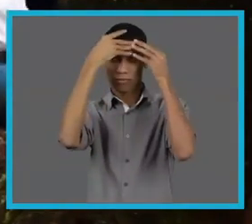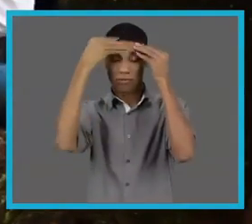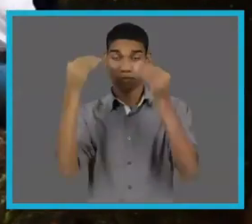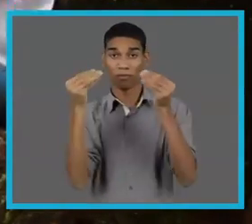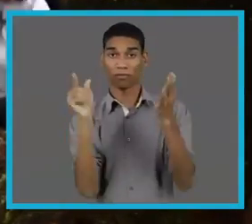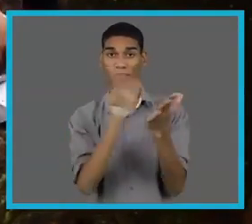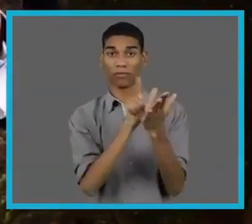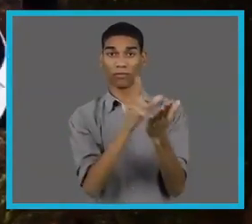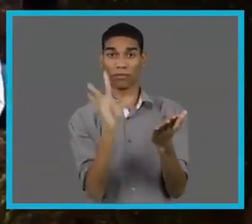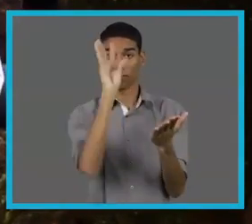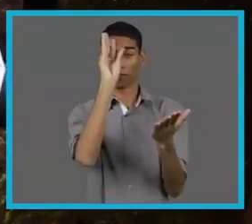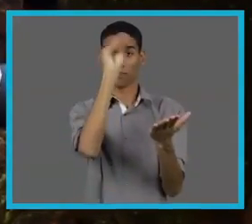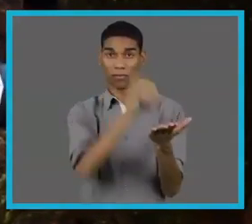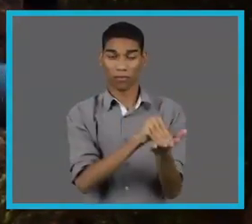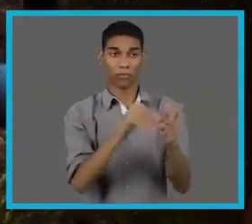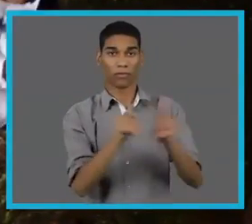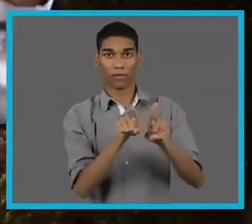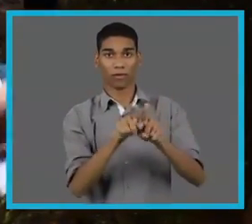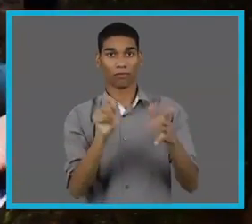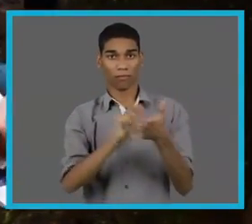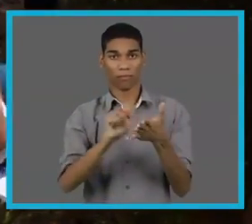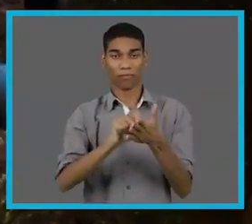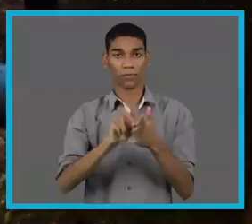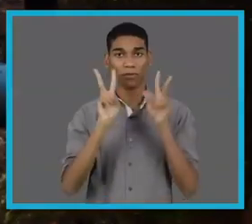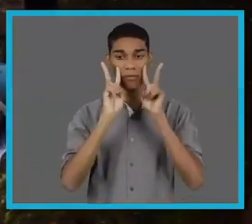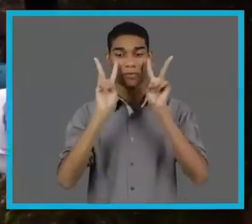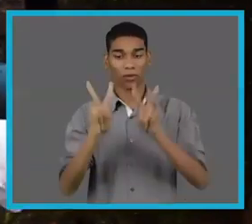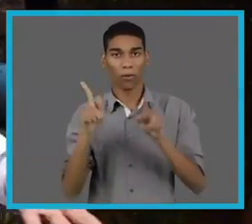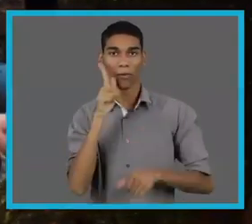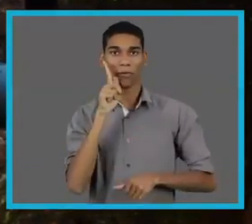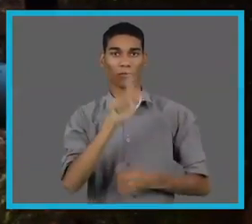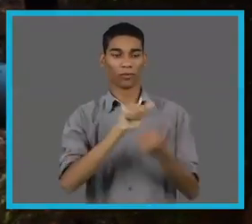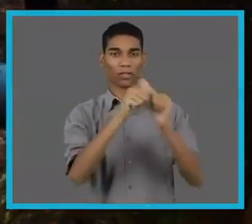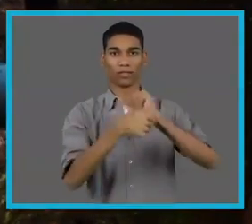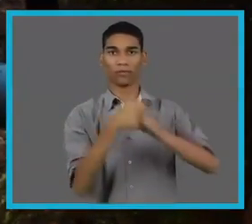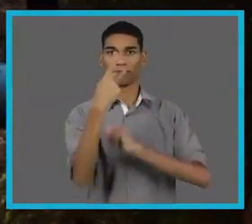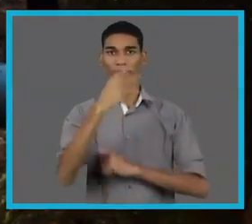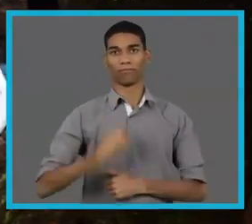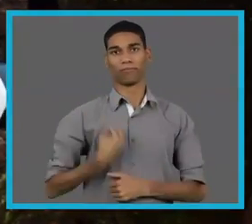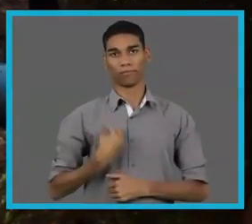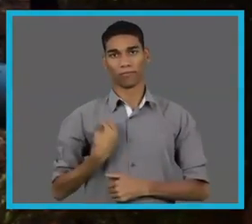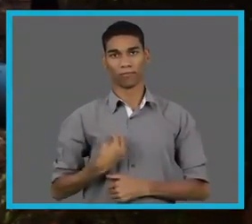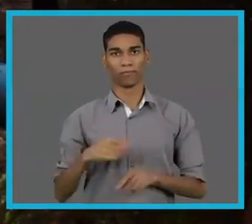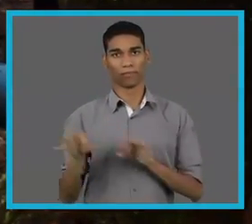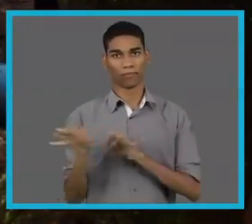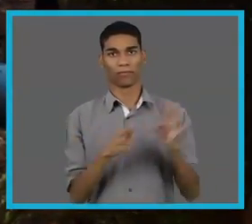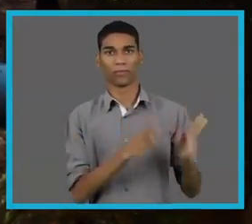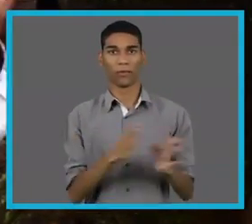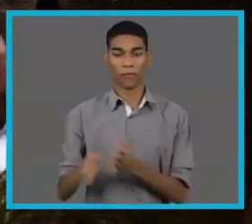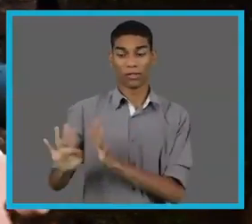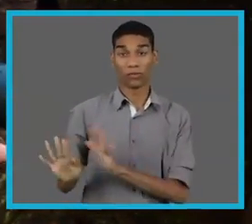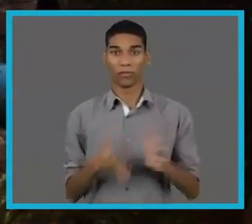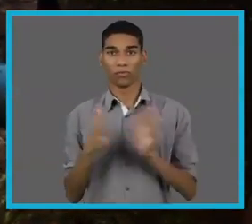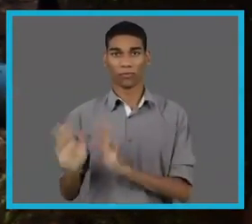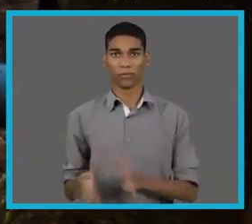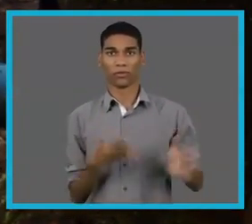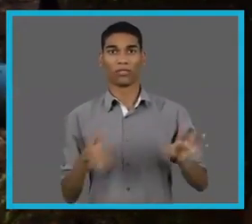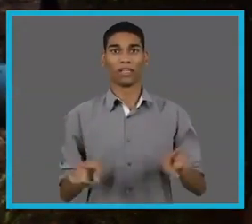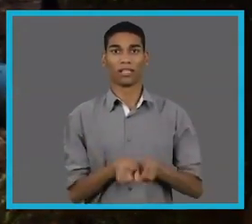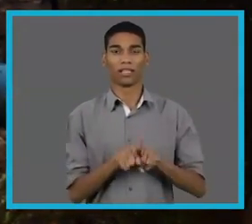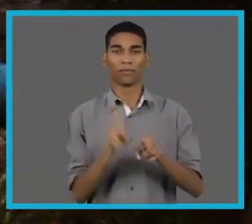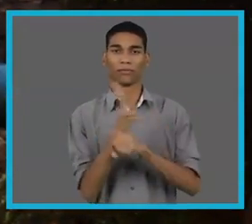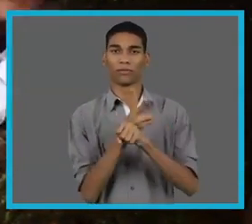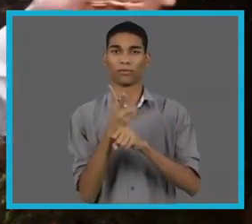da cabeça, coloca no papel visualizando e vai para a prática. Aí você consegue adequar para a sua realidade o planejamento